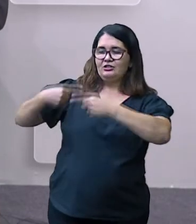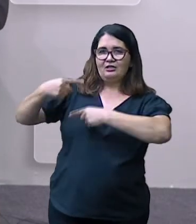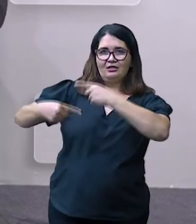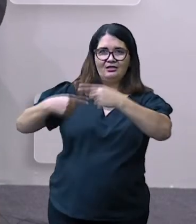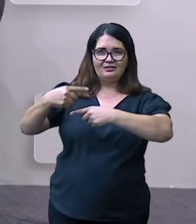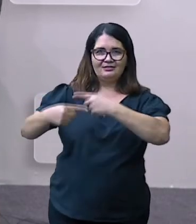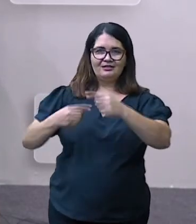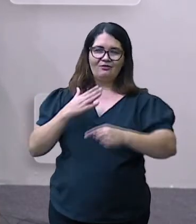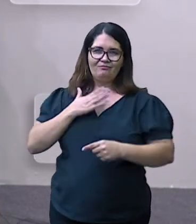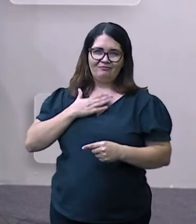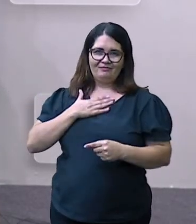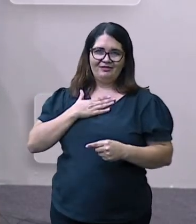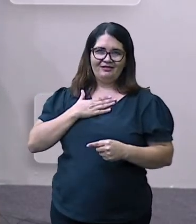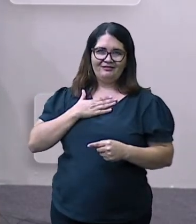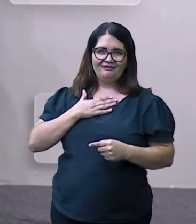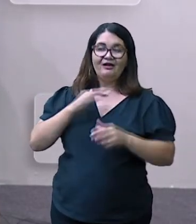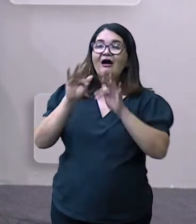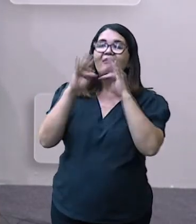chegaram,